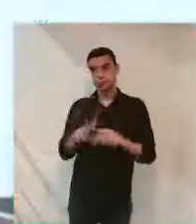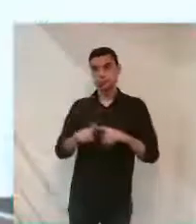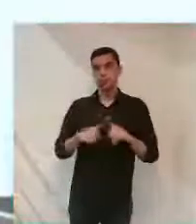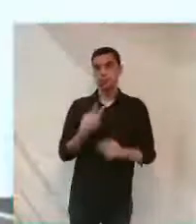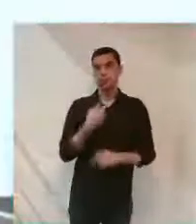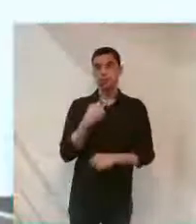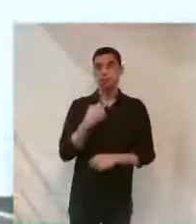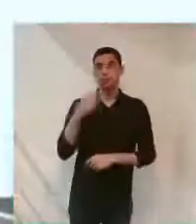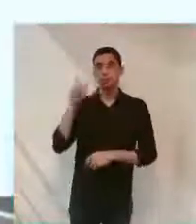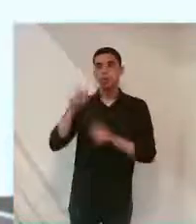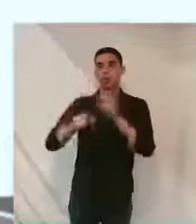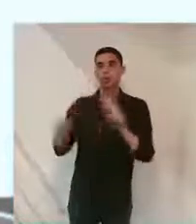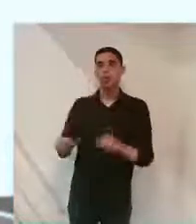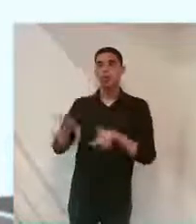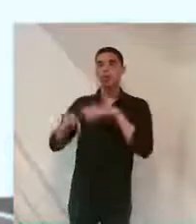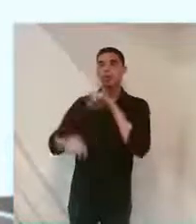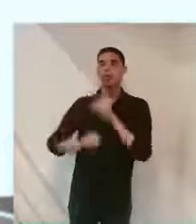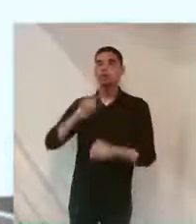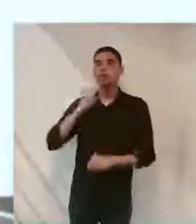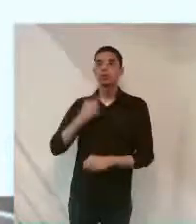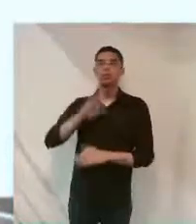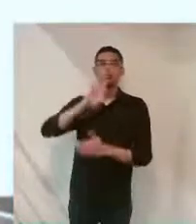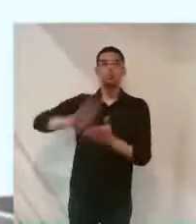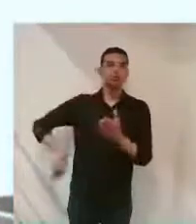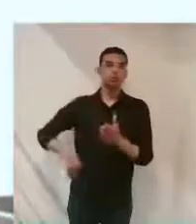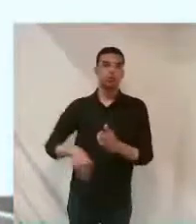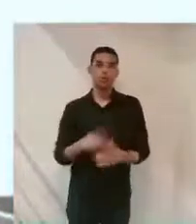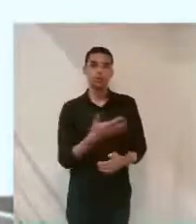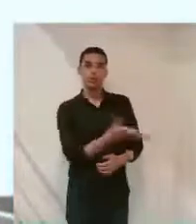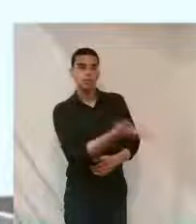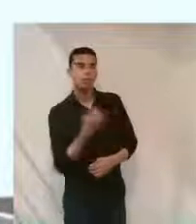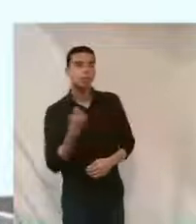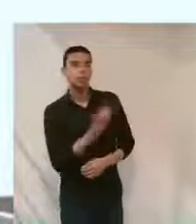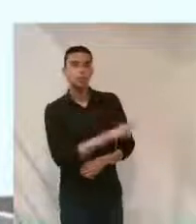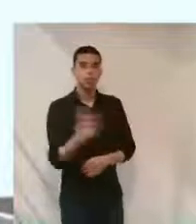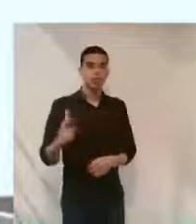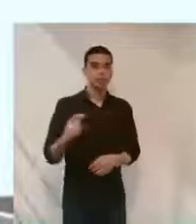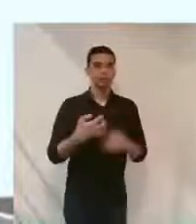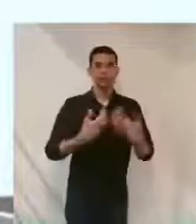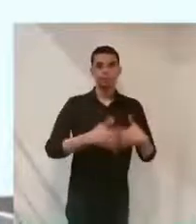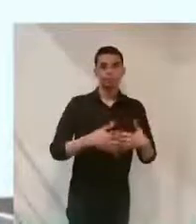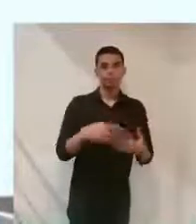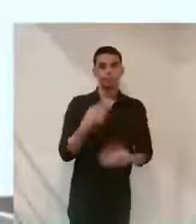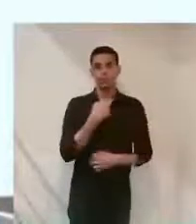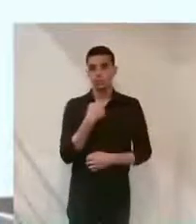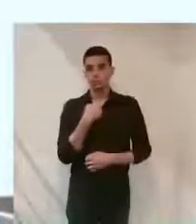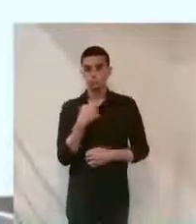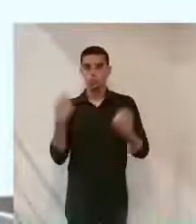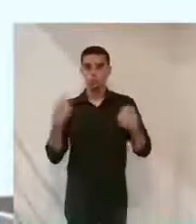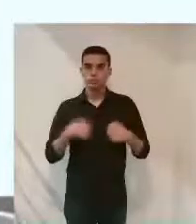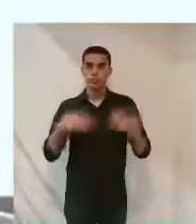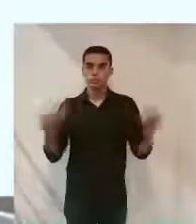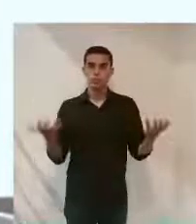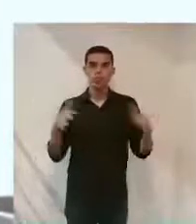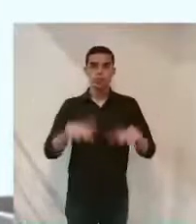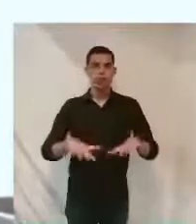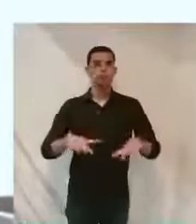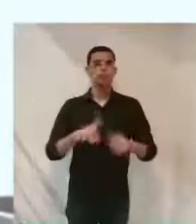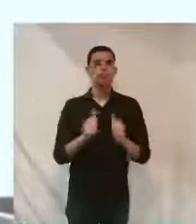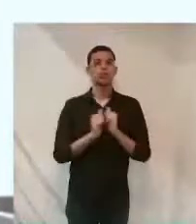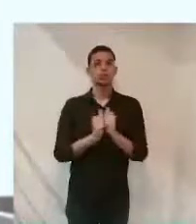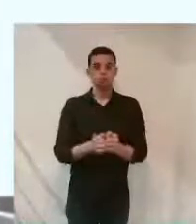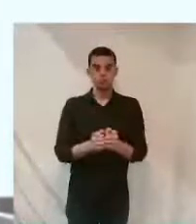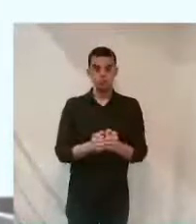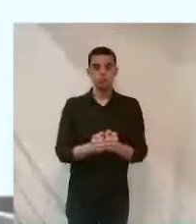o problema e o equívoco que muitas vezes se comete. Garante a participação dos catadores e complementa com outras iniciativas que são necessárias.